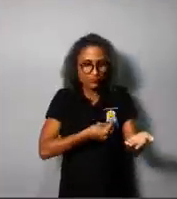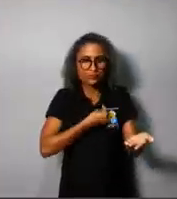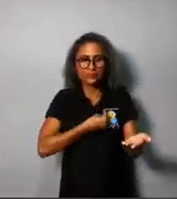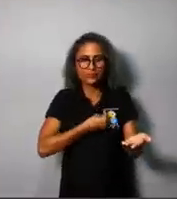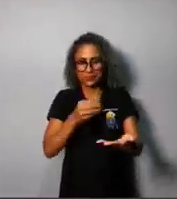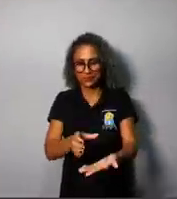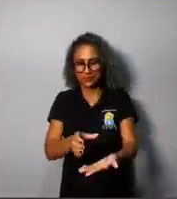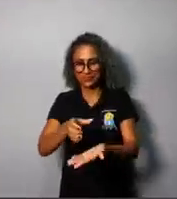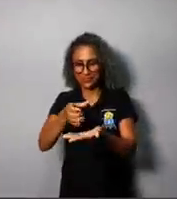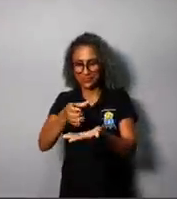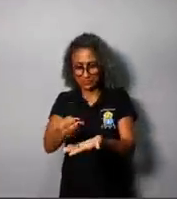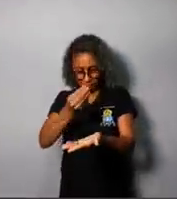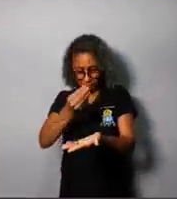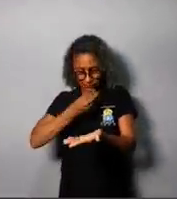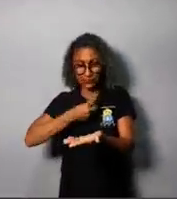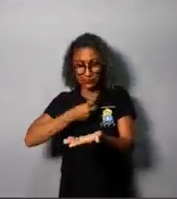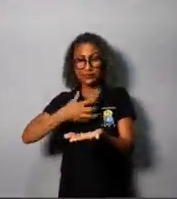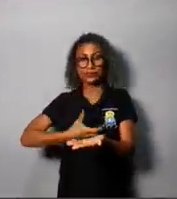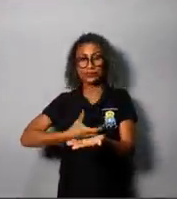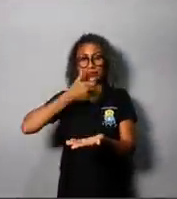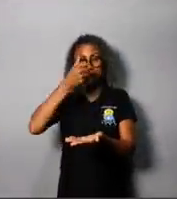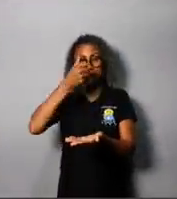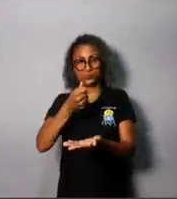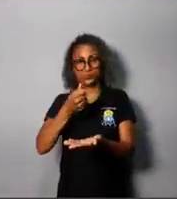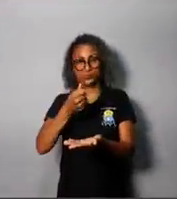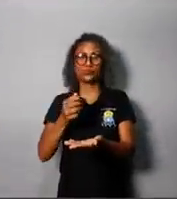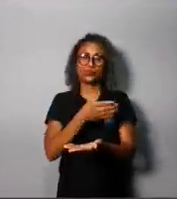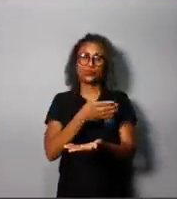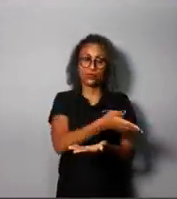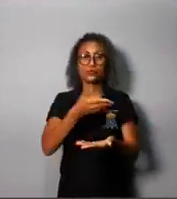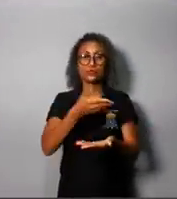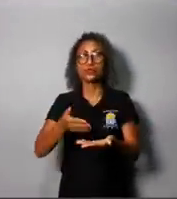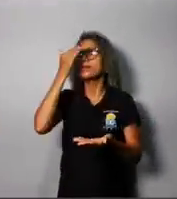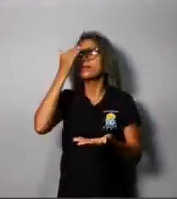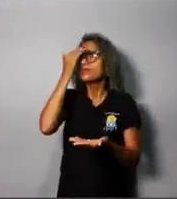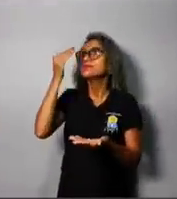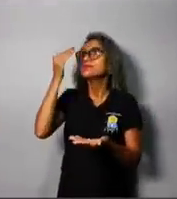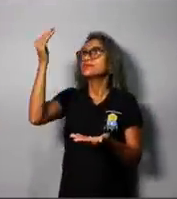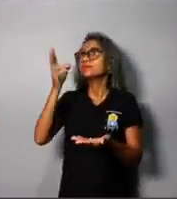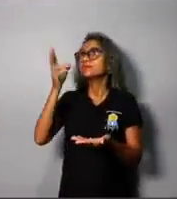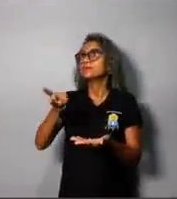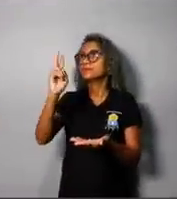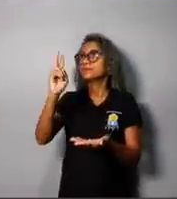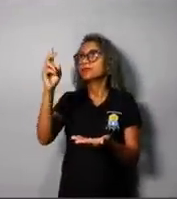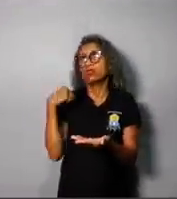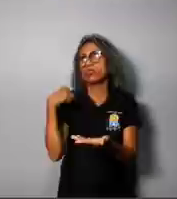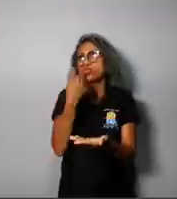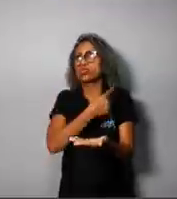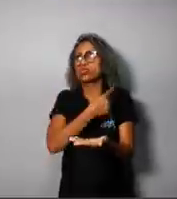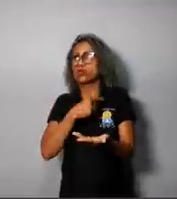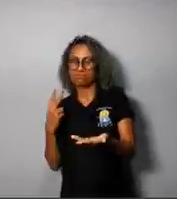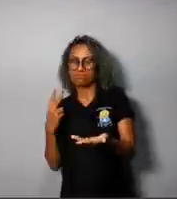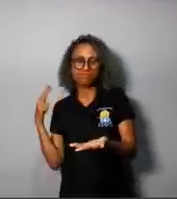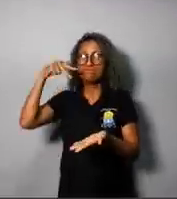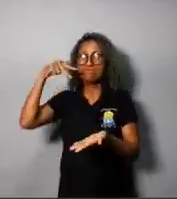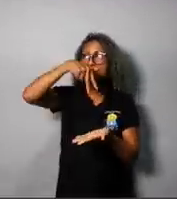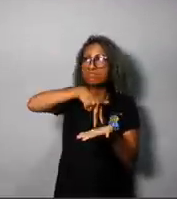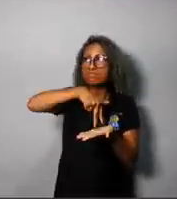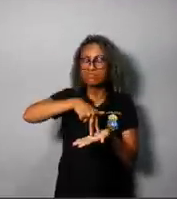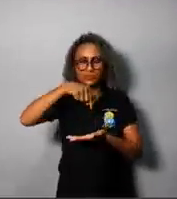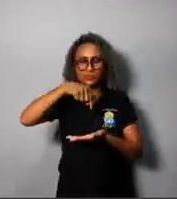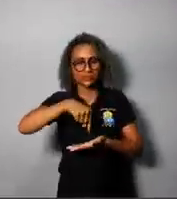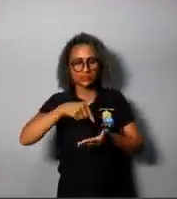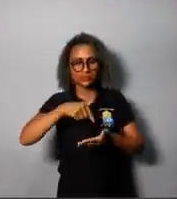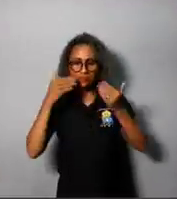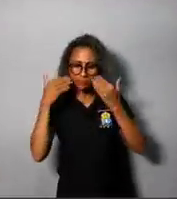da salvação. E vos agradecemos porque nos tornastes dignos de estar aqui na